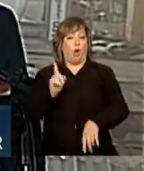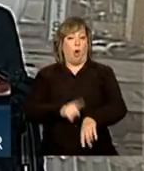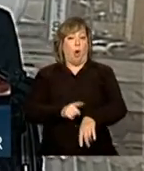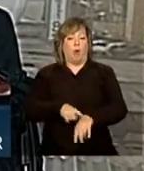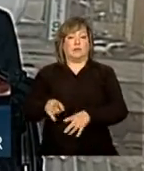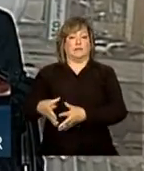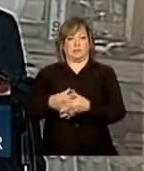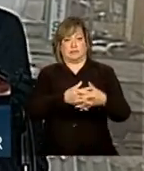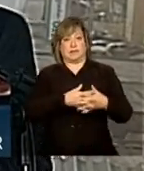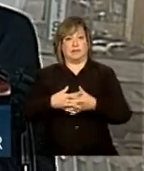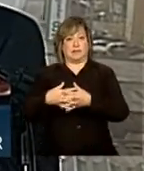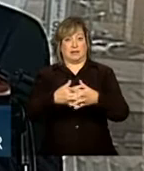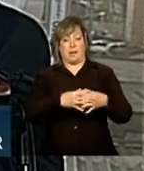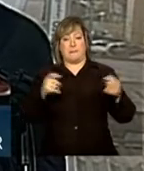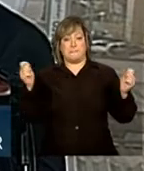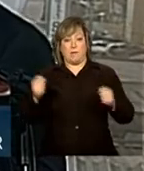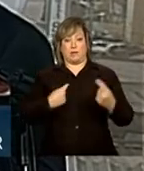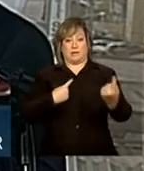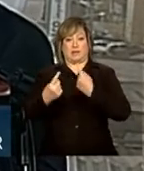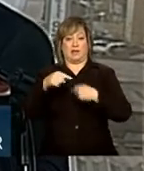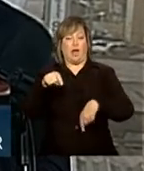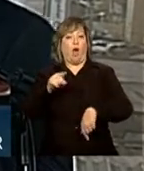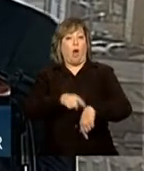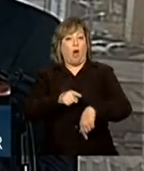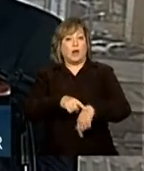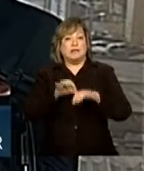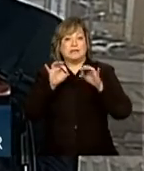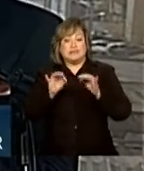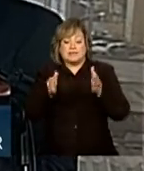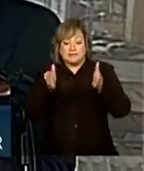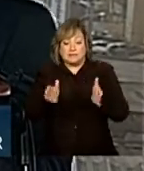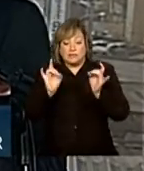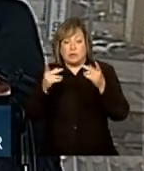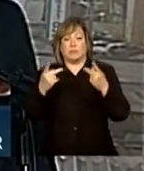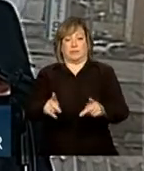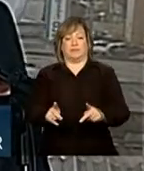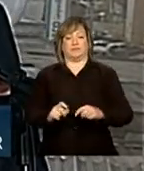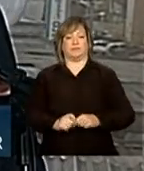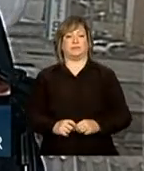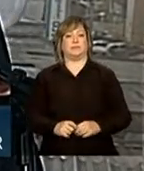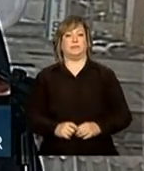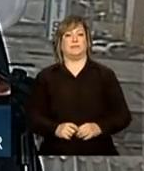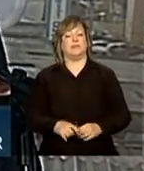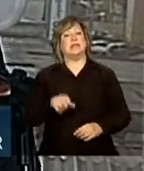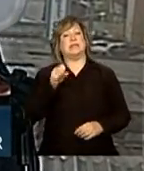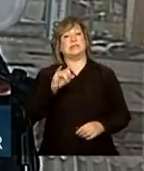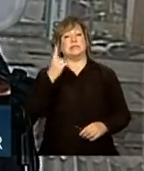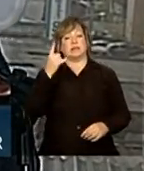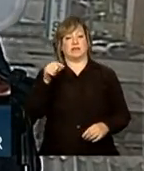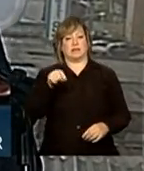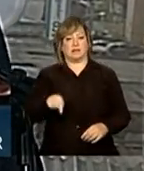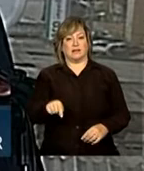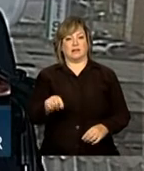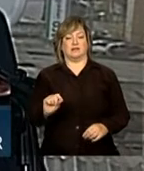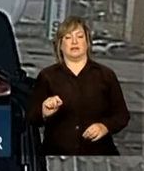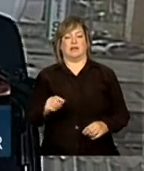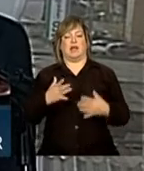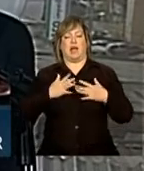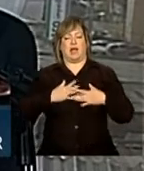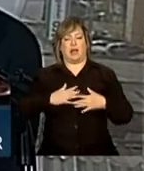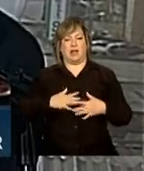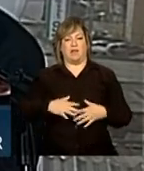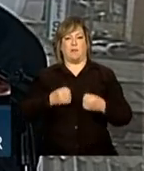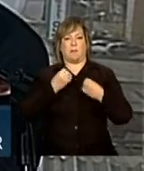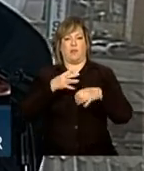caminhões pesados podem trafegar em nossa cidade. Se, por um lado, isso traz um alívio no trânsito, por